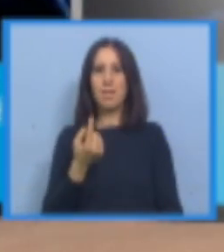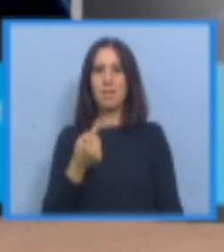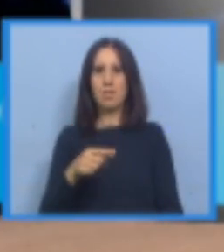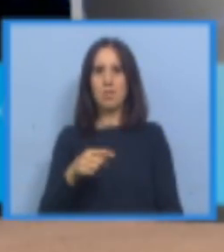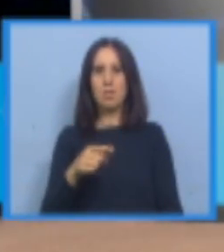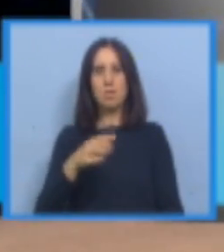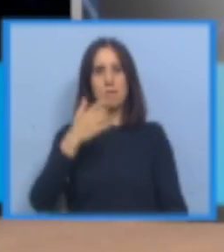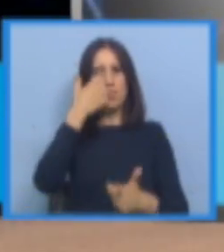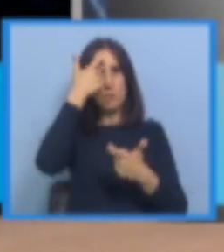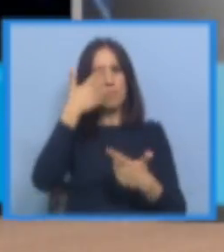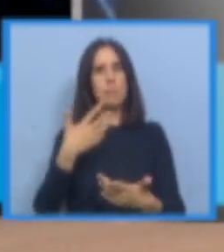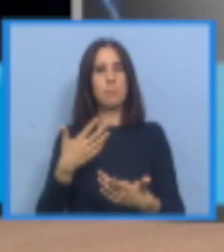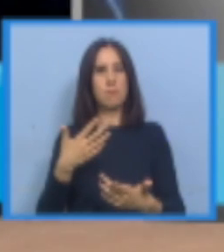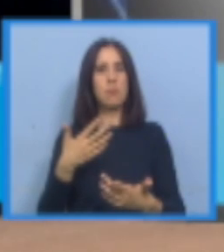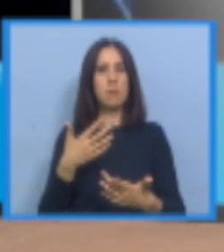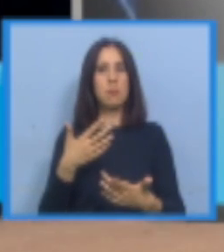traços surpreendentemente